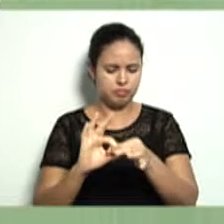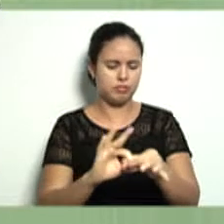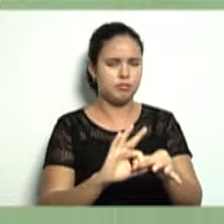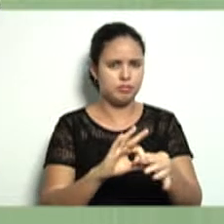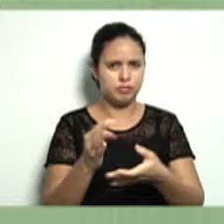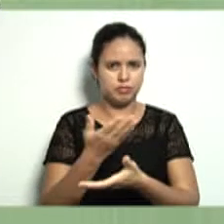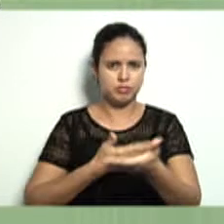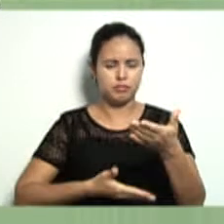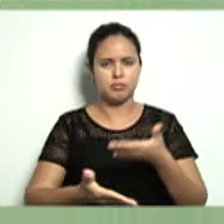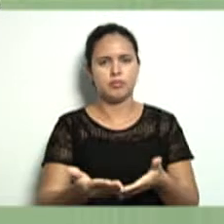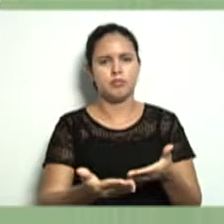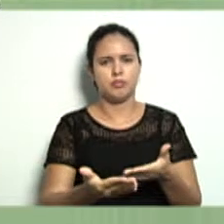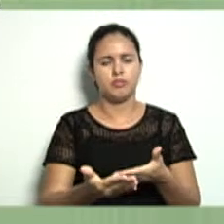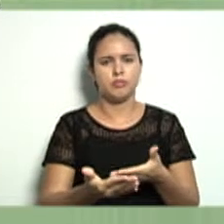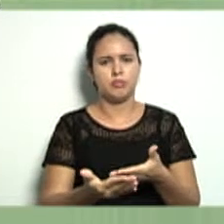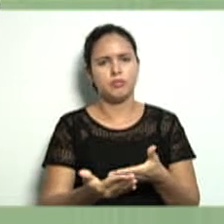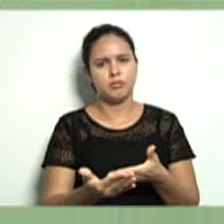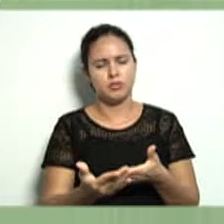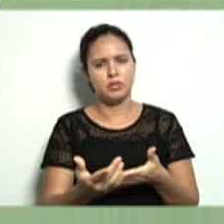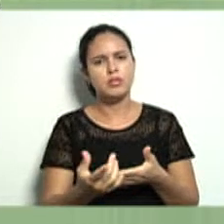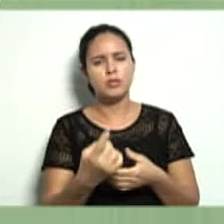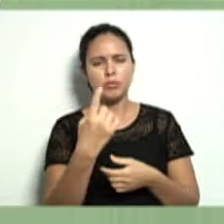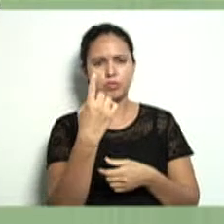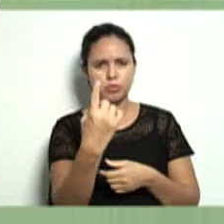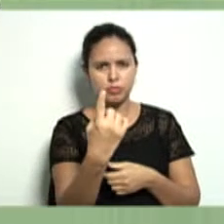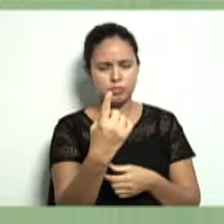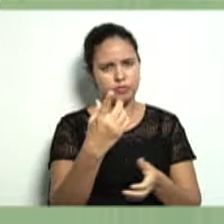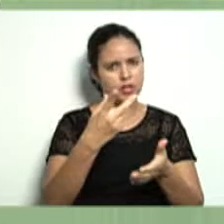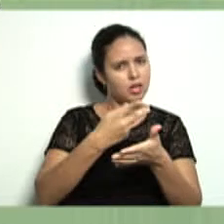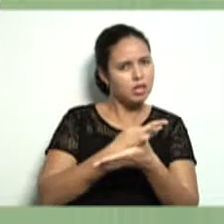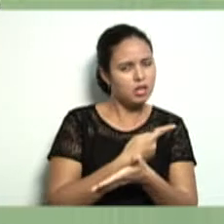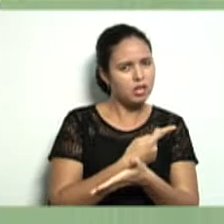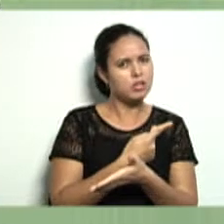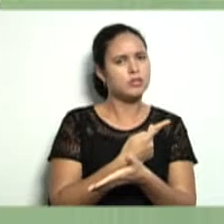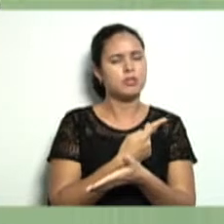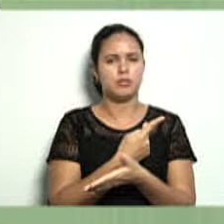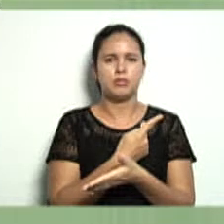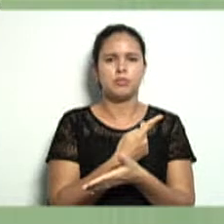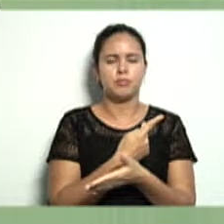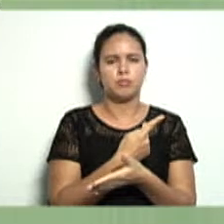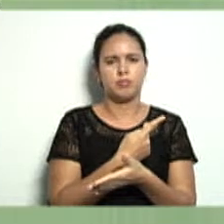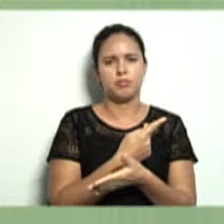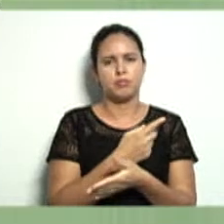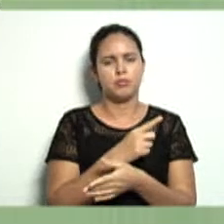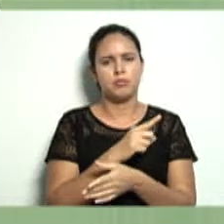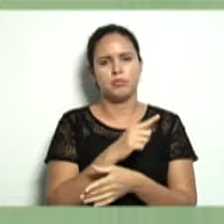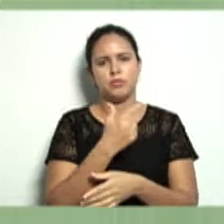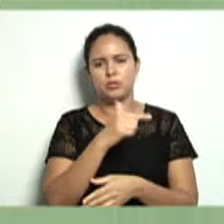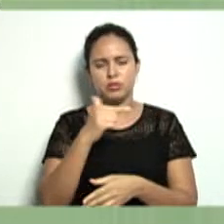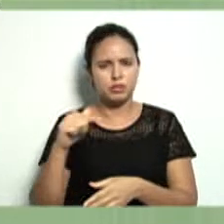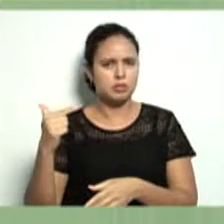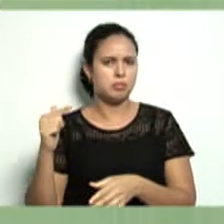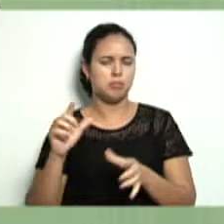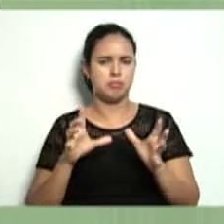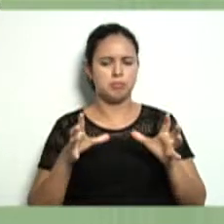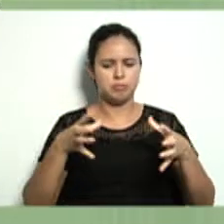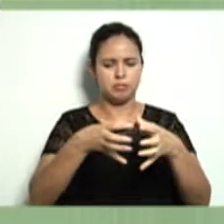vantagens, exceto uma dessas alternativas aí, que não é uma vantagem de se trabalhar em